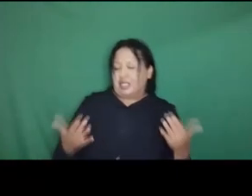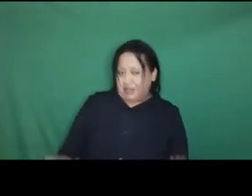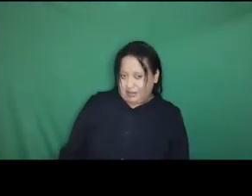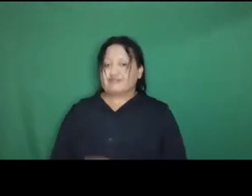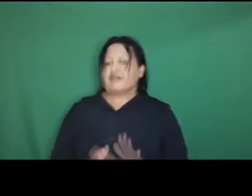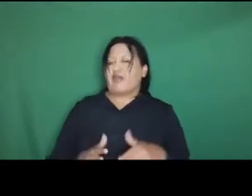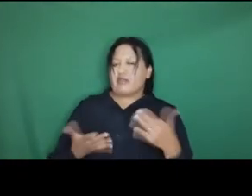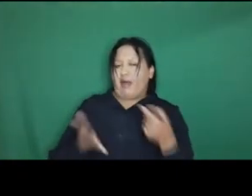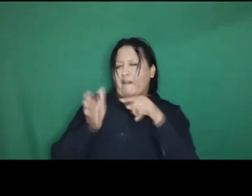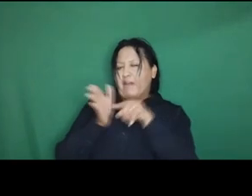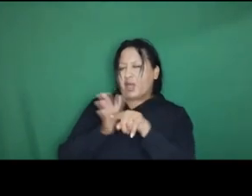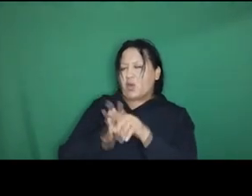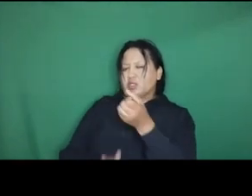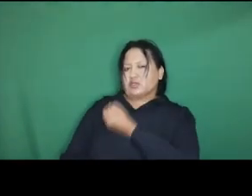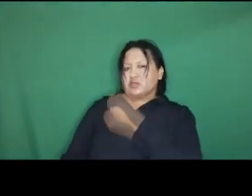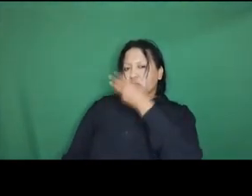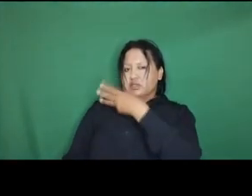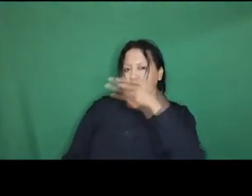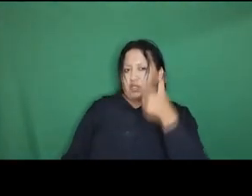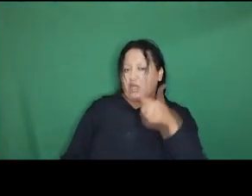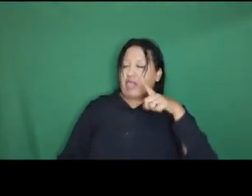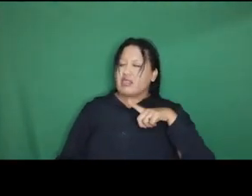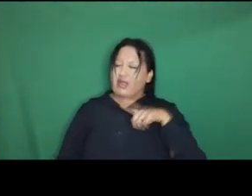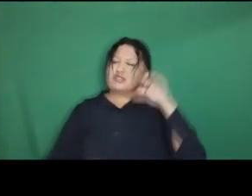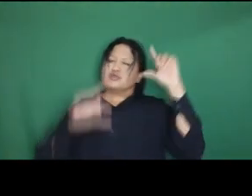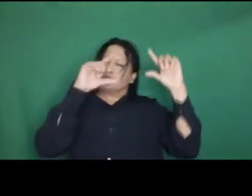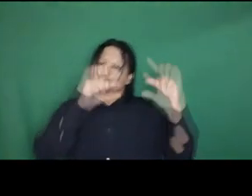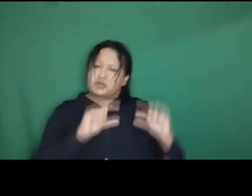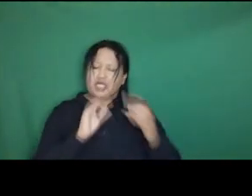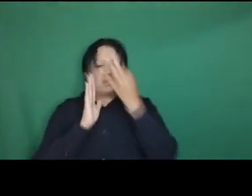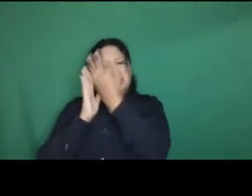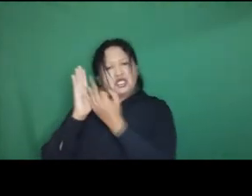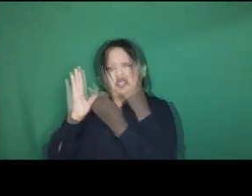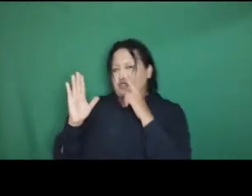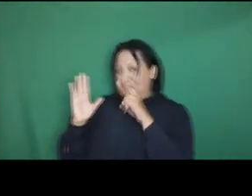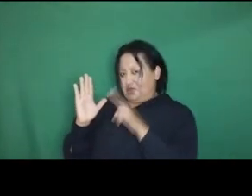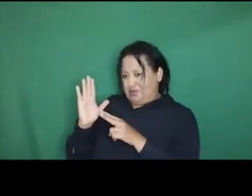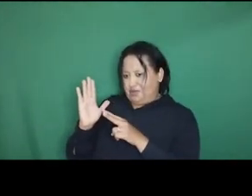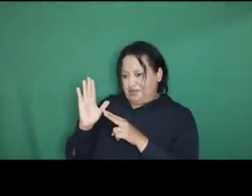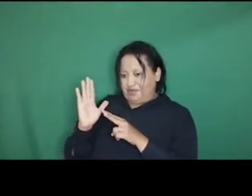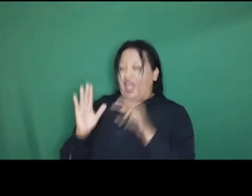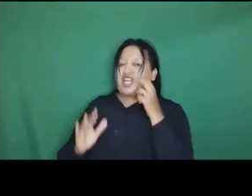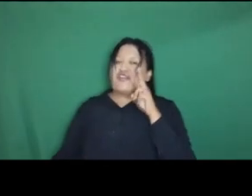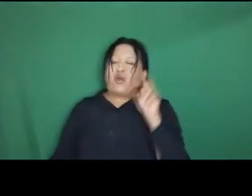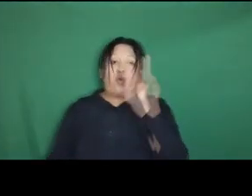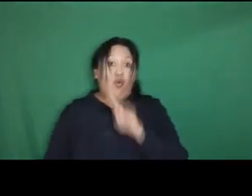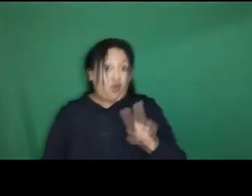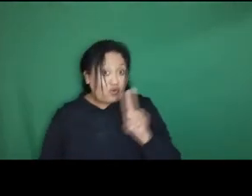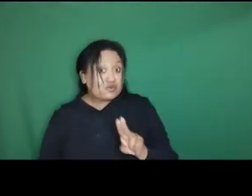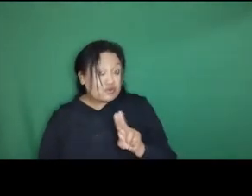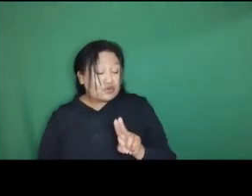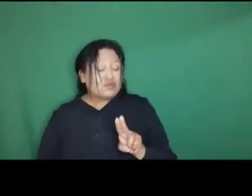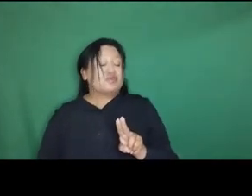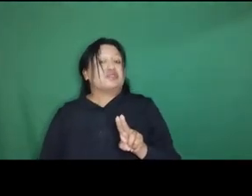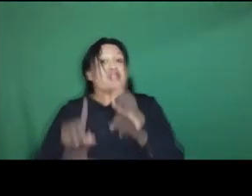na questão 31 tem aí um pequeno texto assim olha a gente já viu o uso de um gráfico é a pirâmide